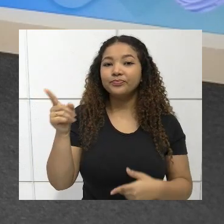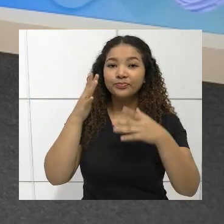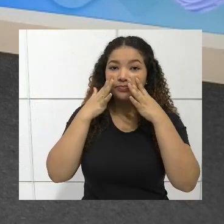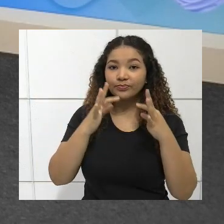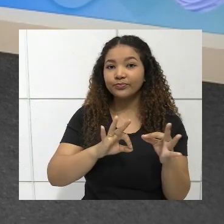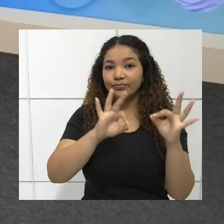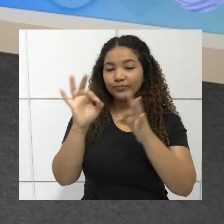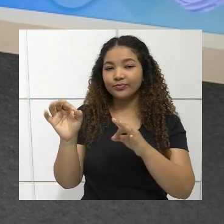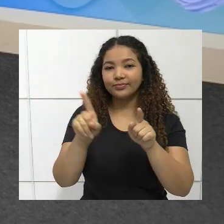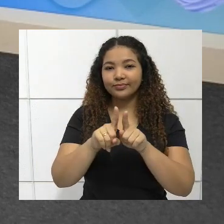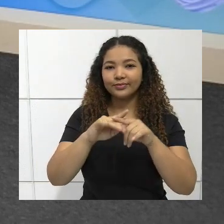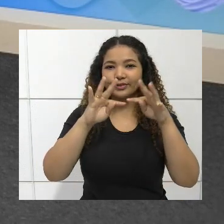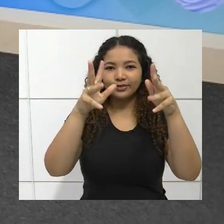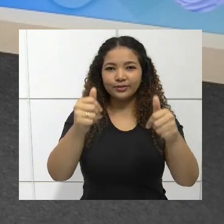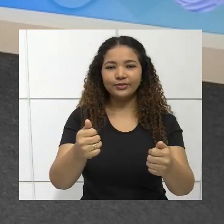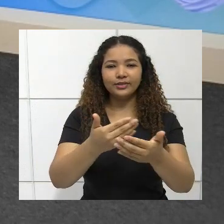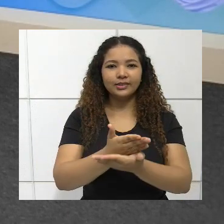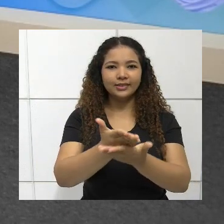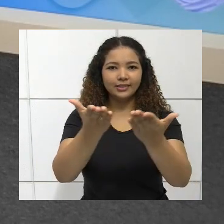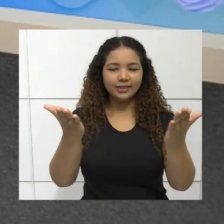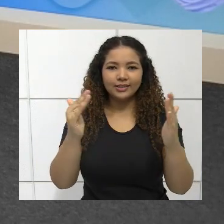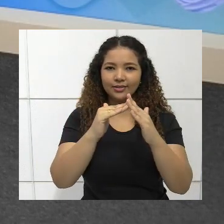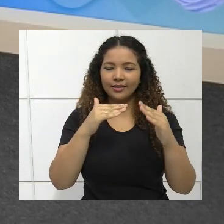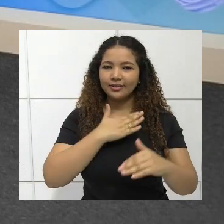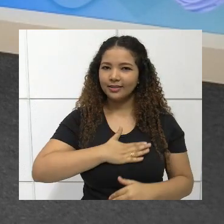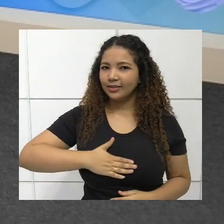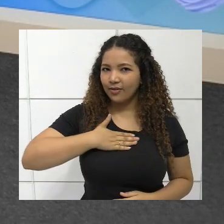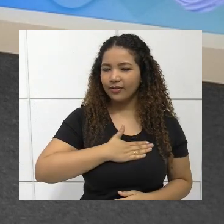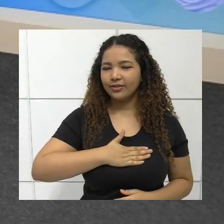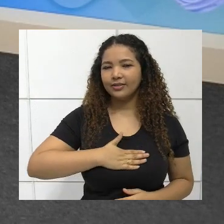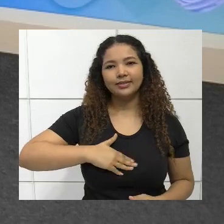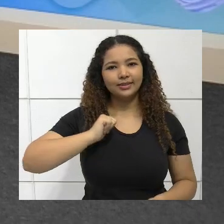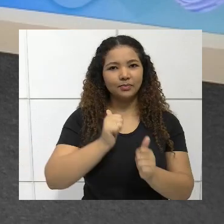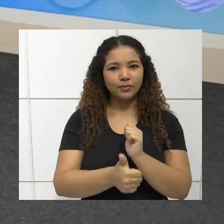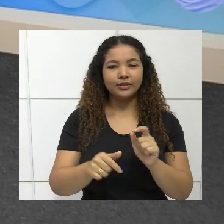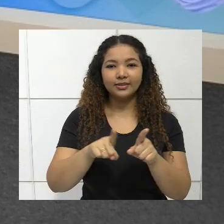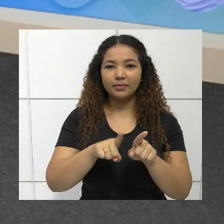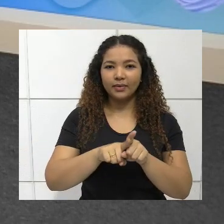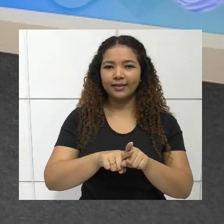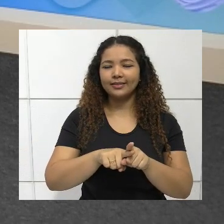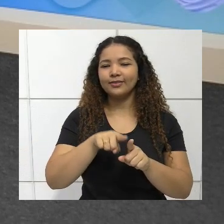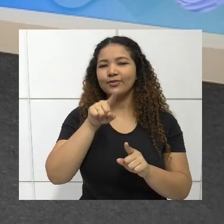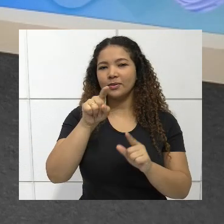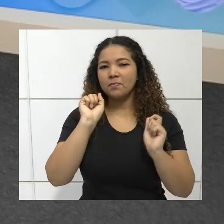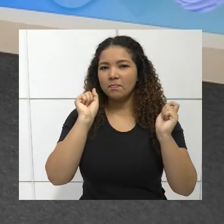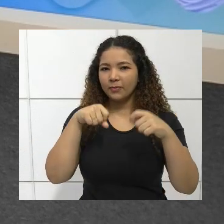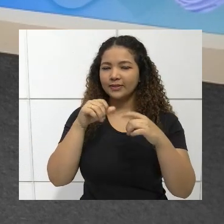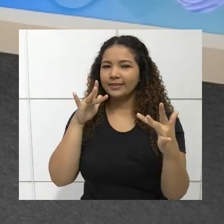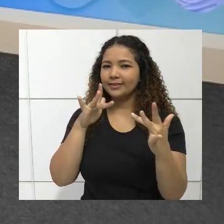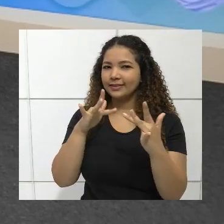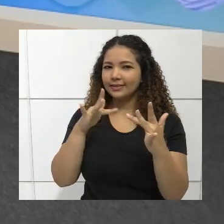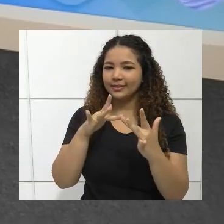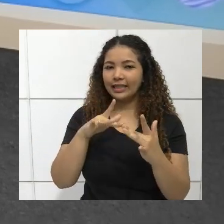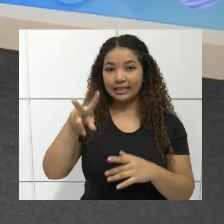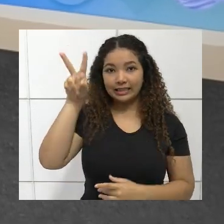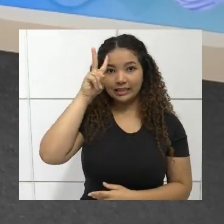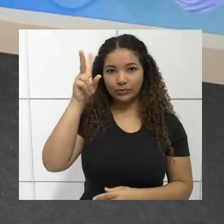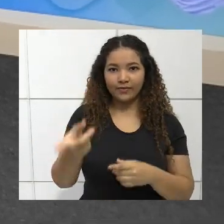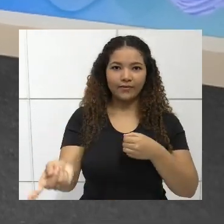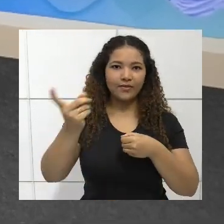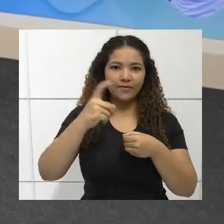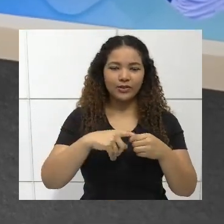atenção, a atenção de todos aí de casa que gostam do esporte. E fique ligado, o esporte volta na segunda-feira